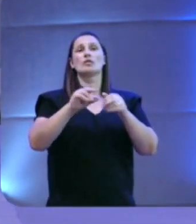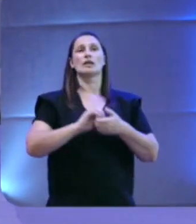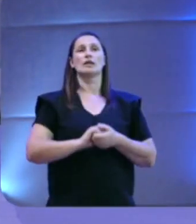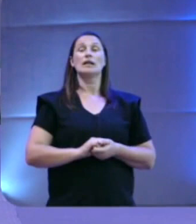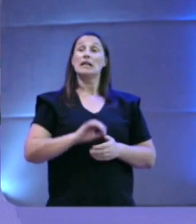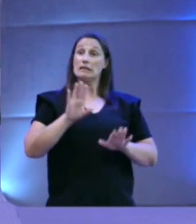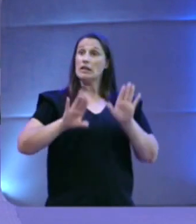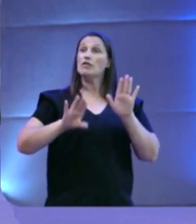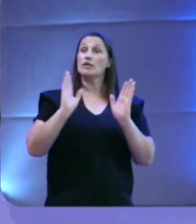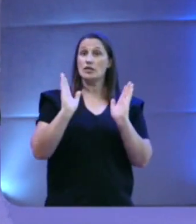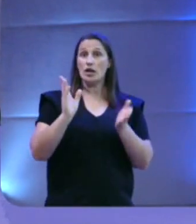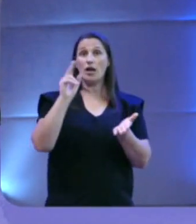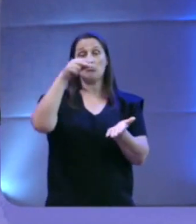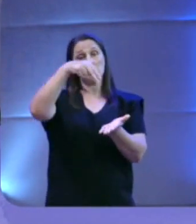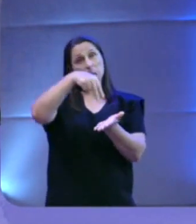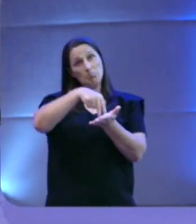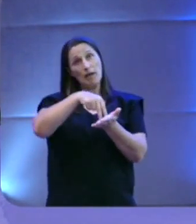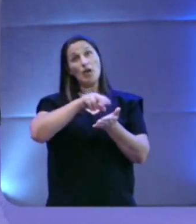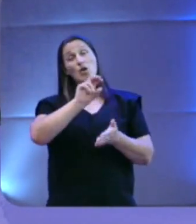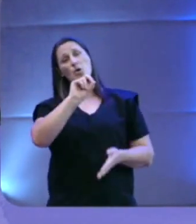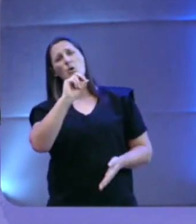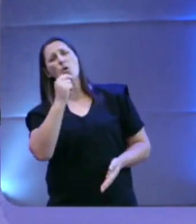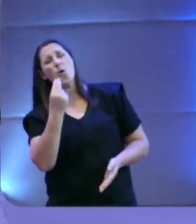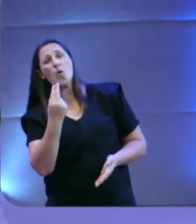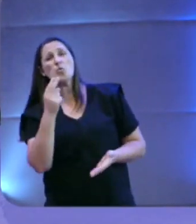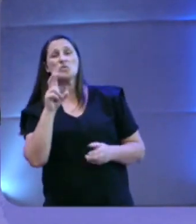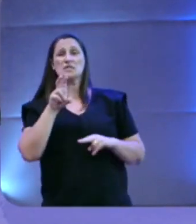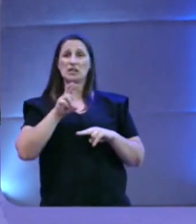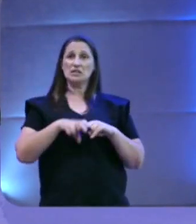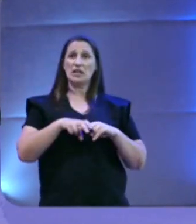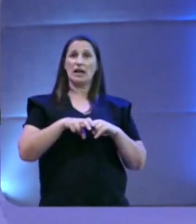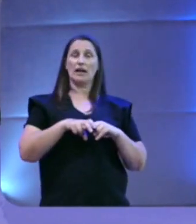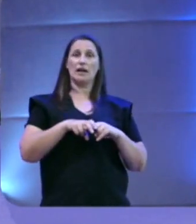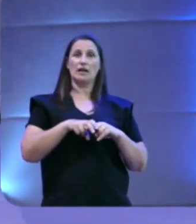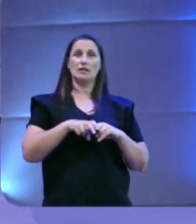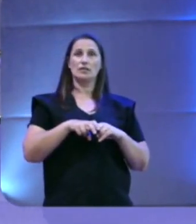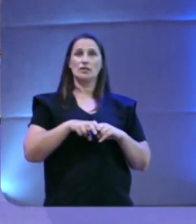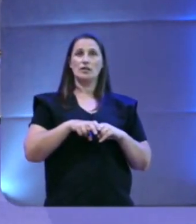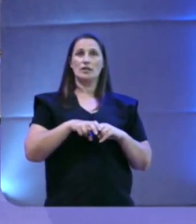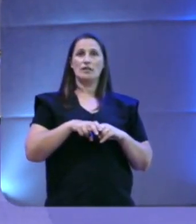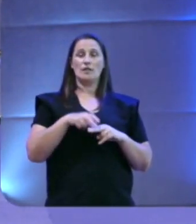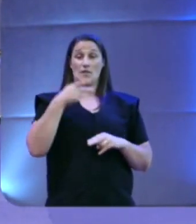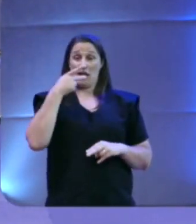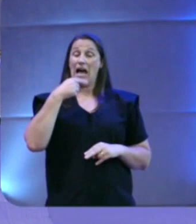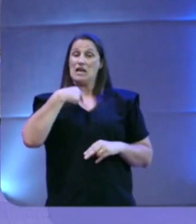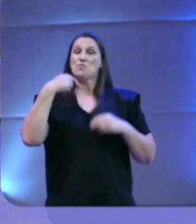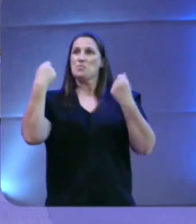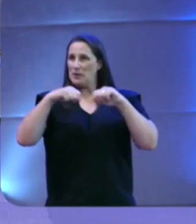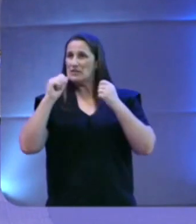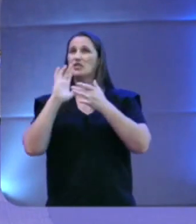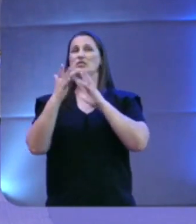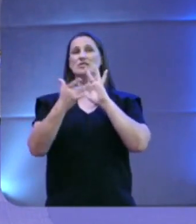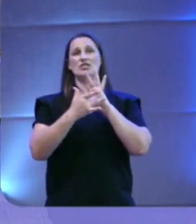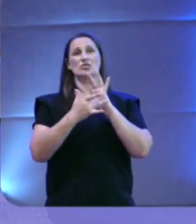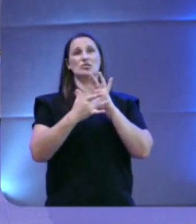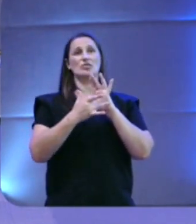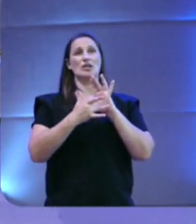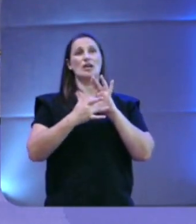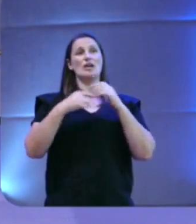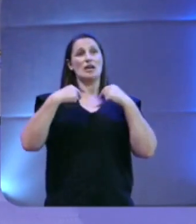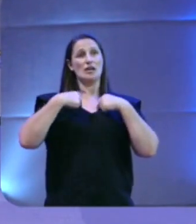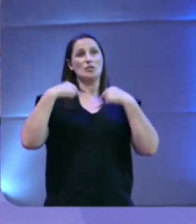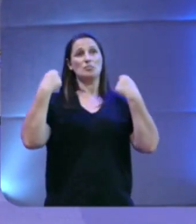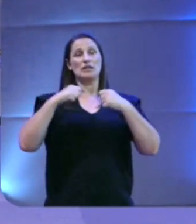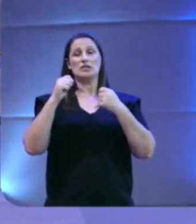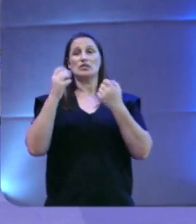pé ou sentado, você fala assim: eu preciso tomar esse primeiro passo em 2020. Eu preciso receber Jesus como